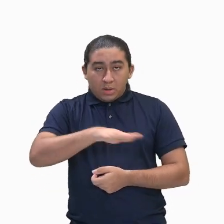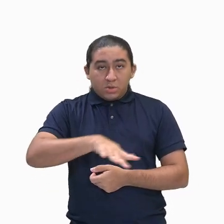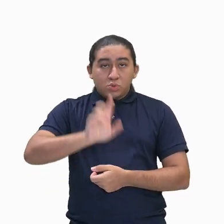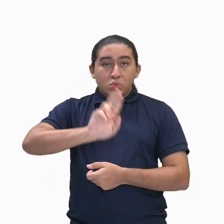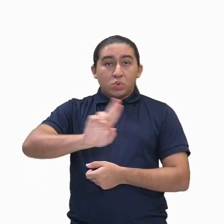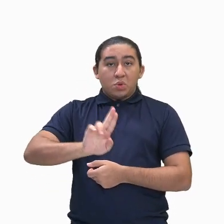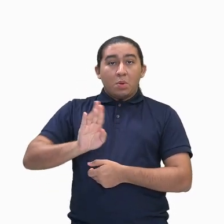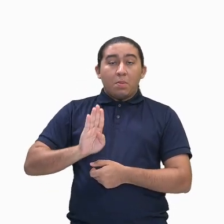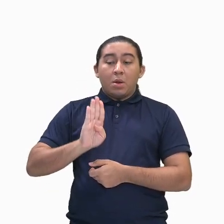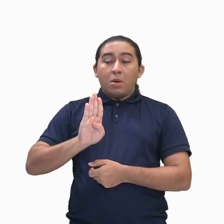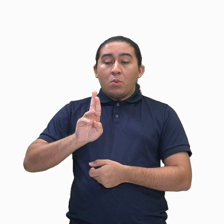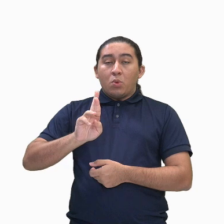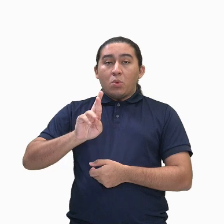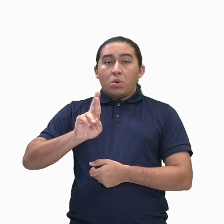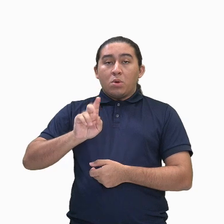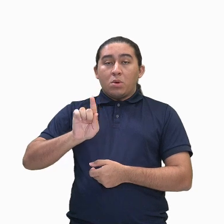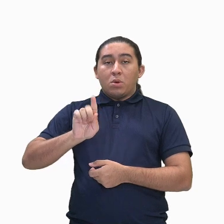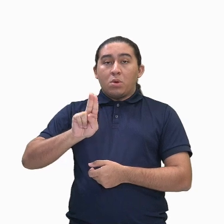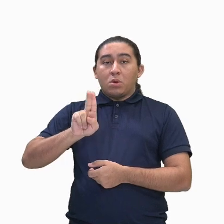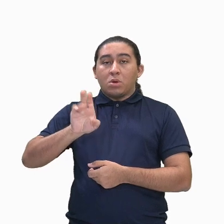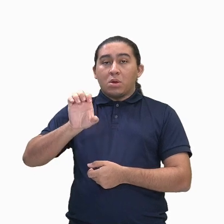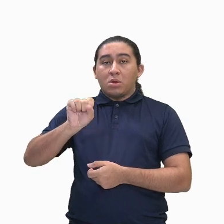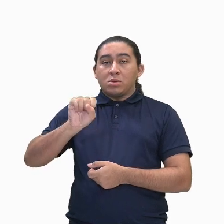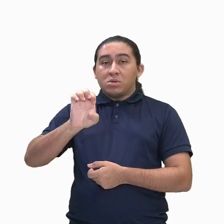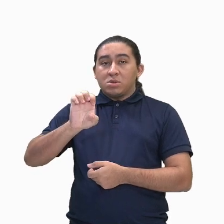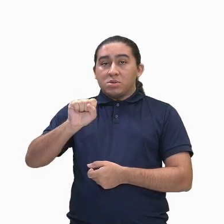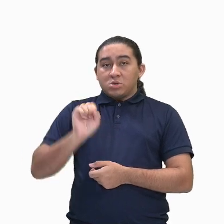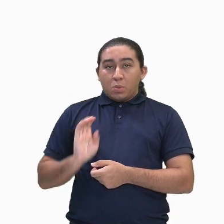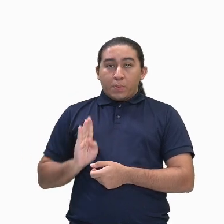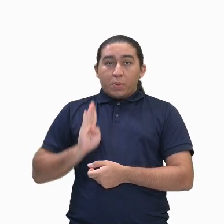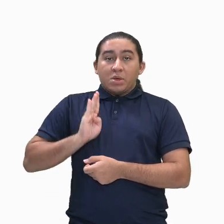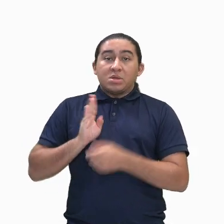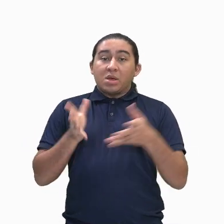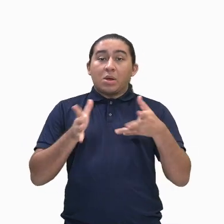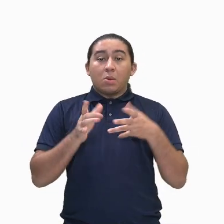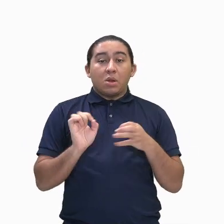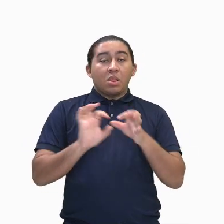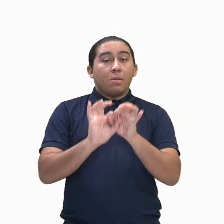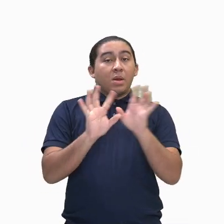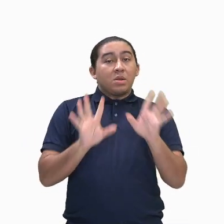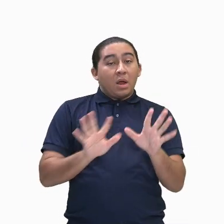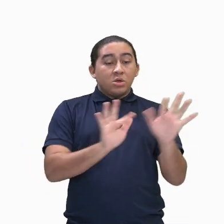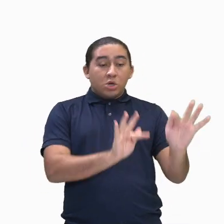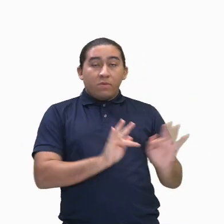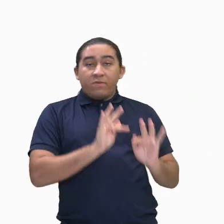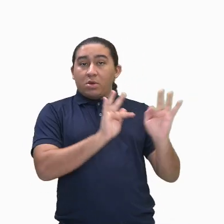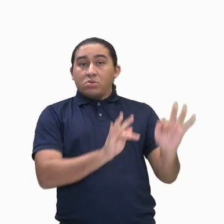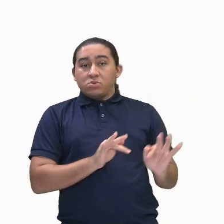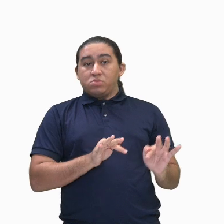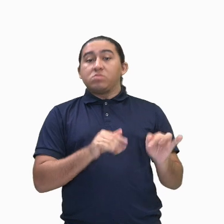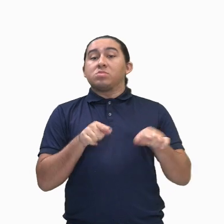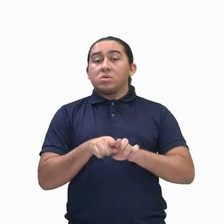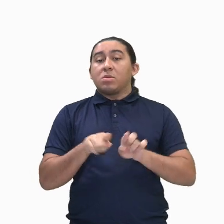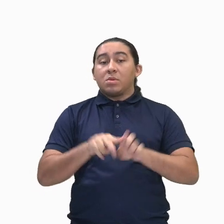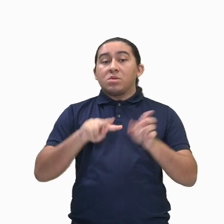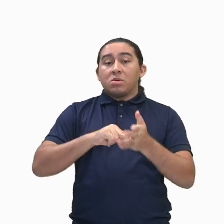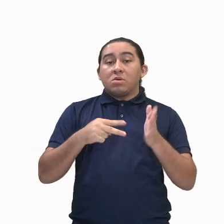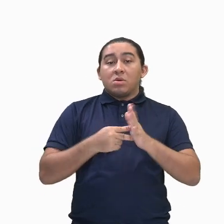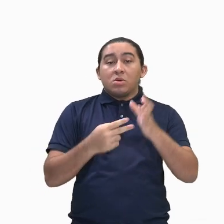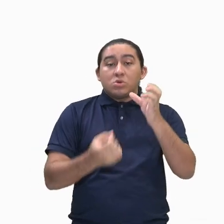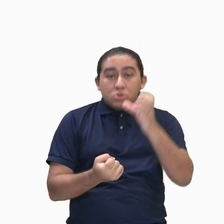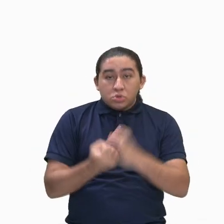burgueses, buscavam liberdade em relação aos senhores feudais, o que levou à formação de comunas